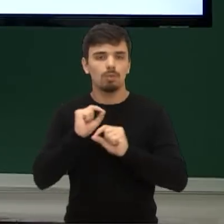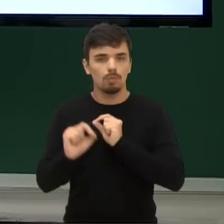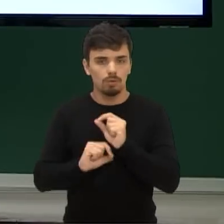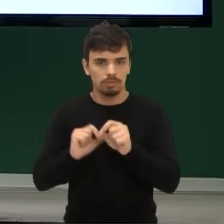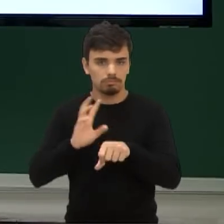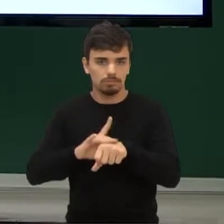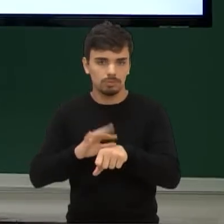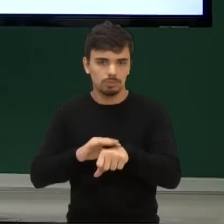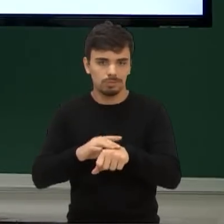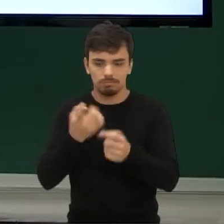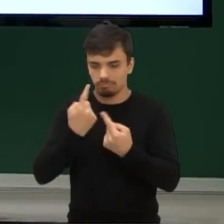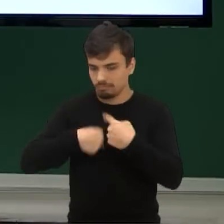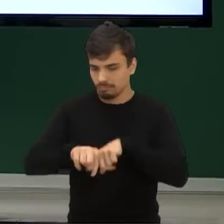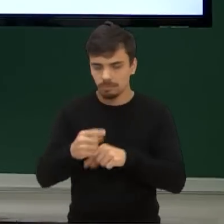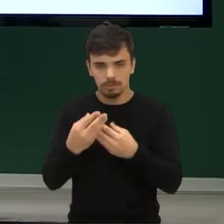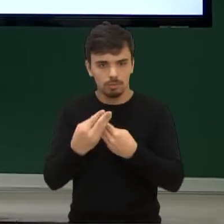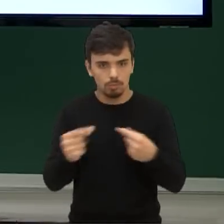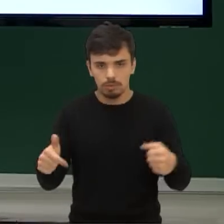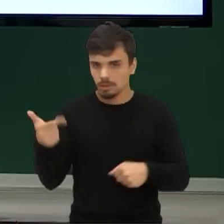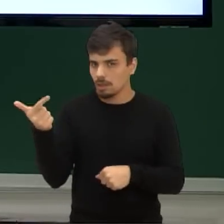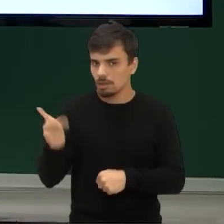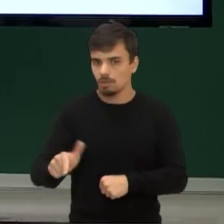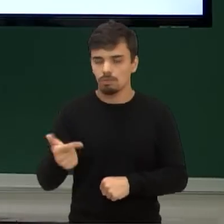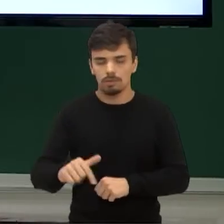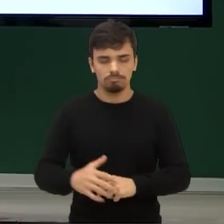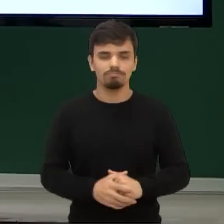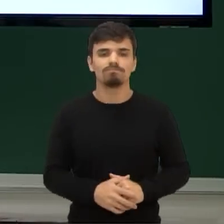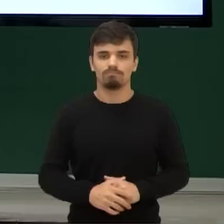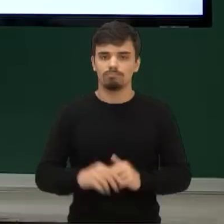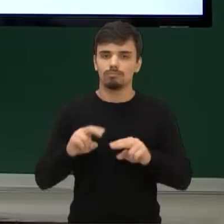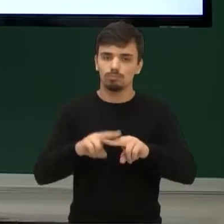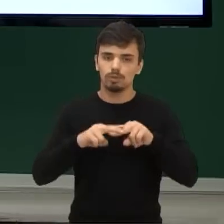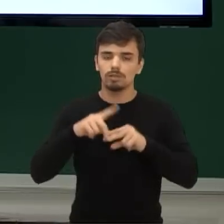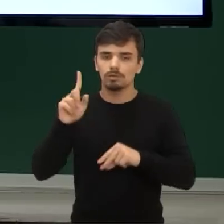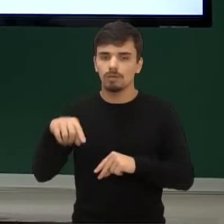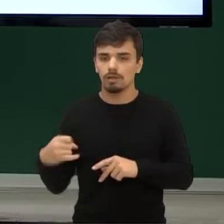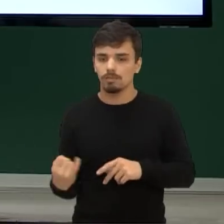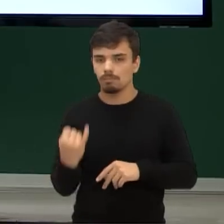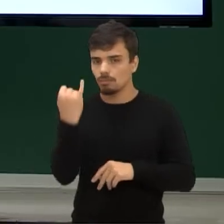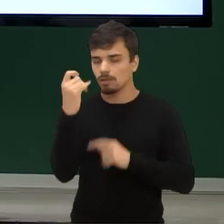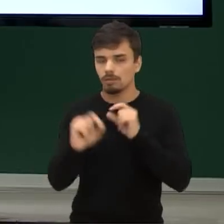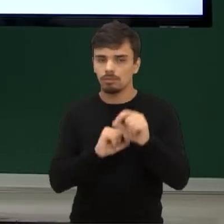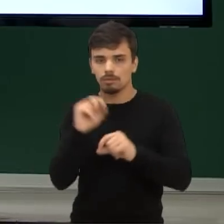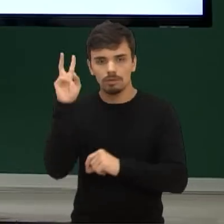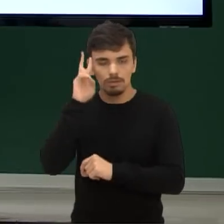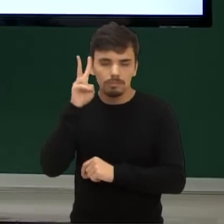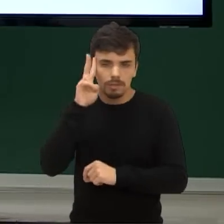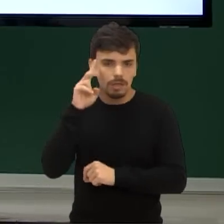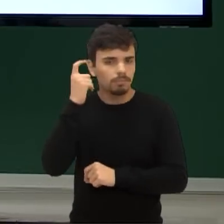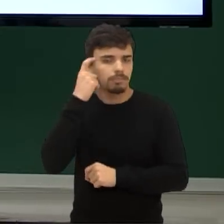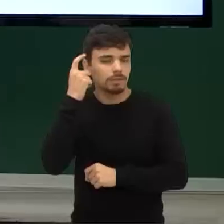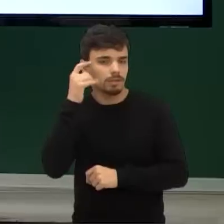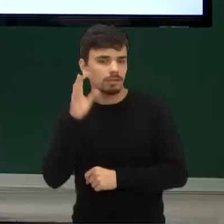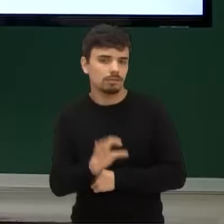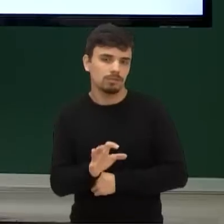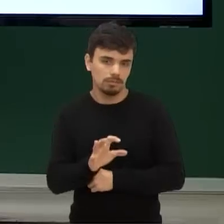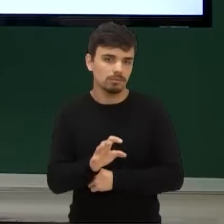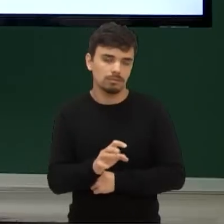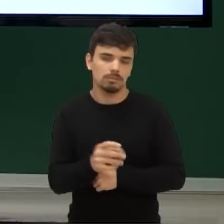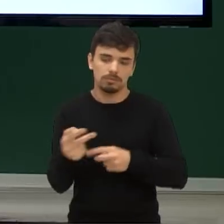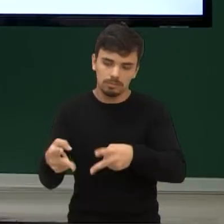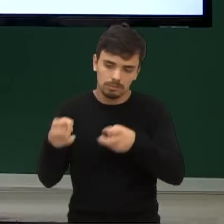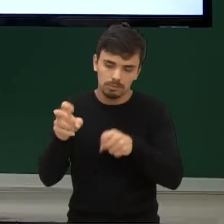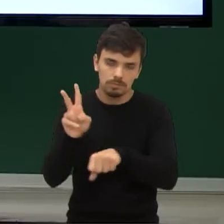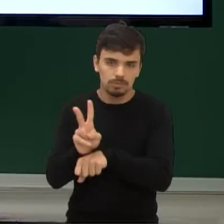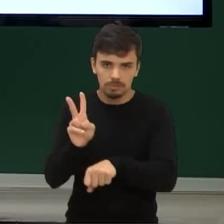irreversível aí, né, sem cura, tá? Então, é bem importante lembrar, pensar sempre nesse aspecto de prevenção, de